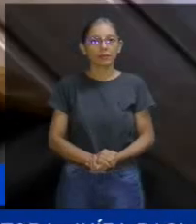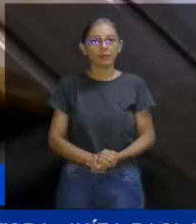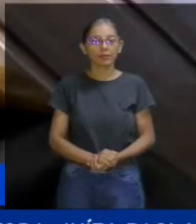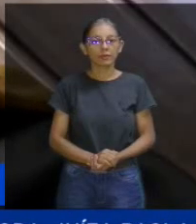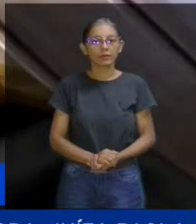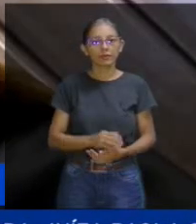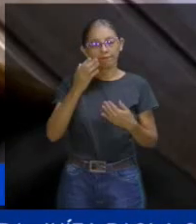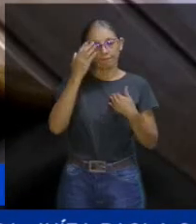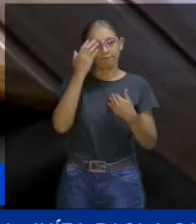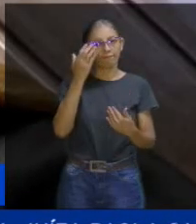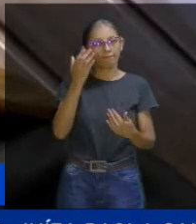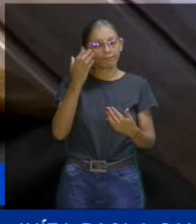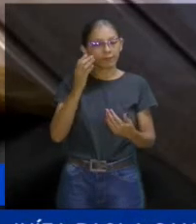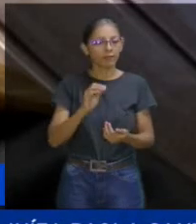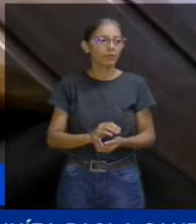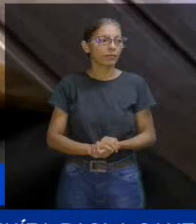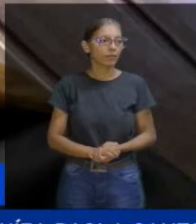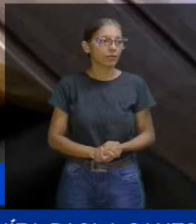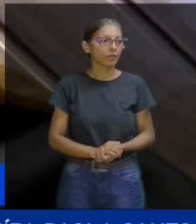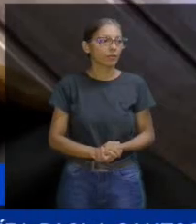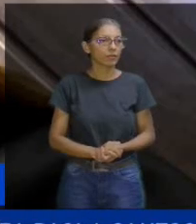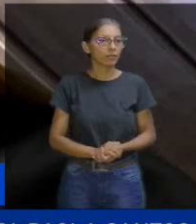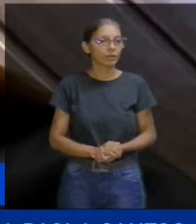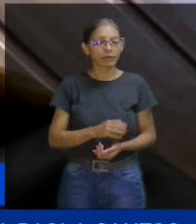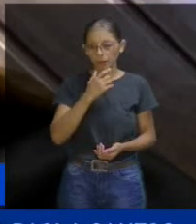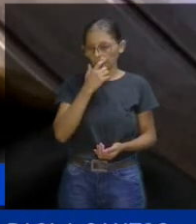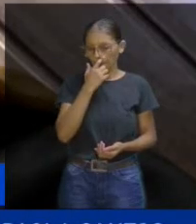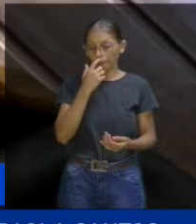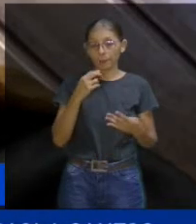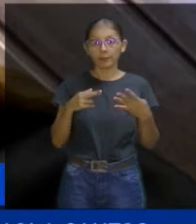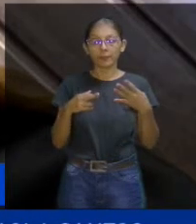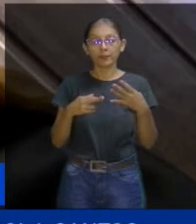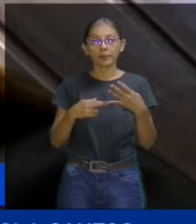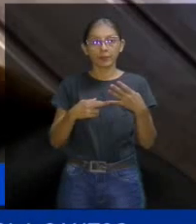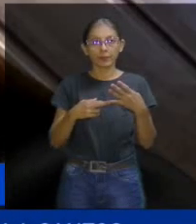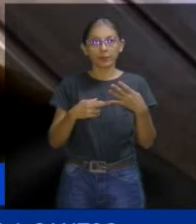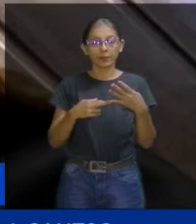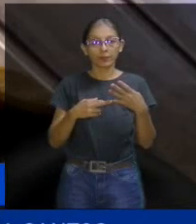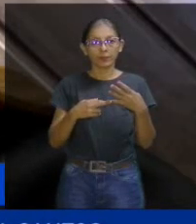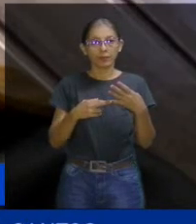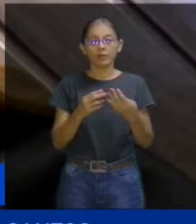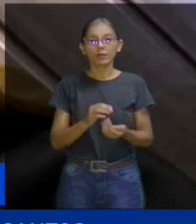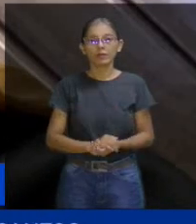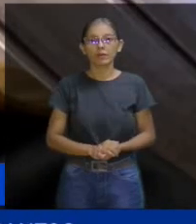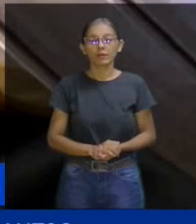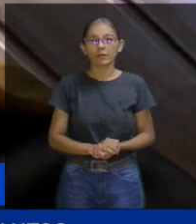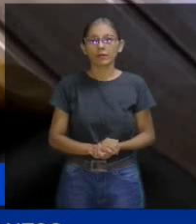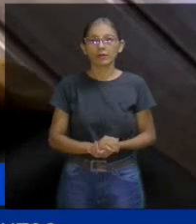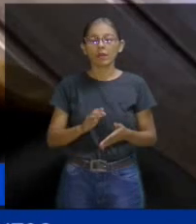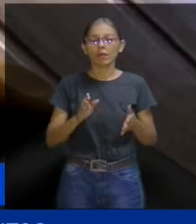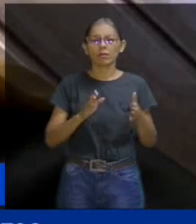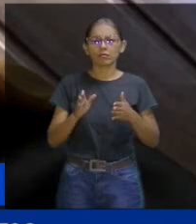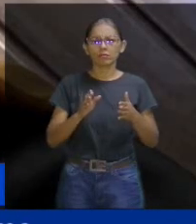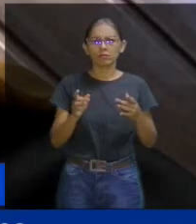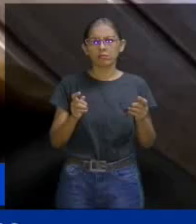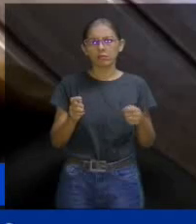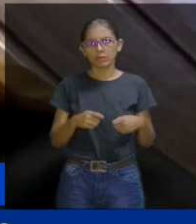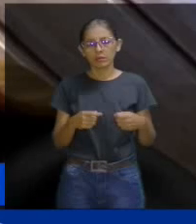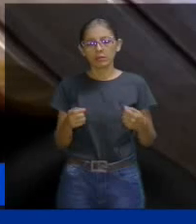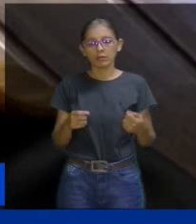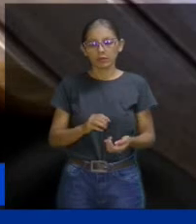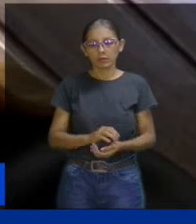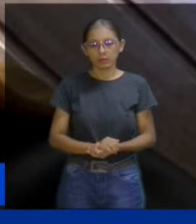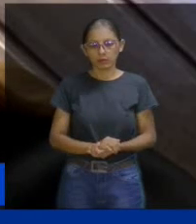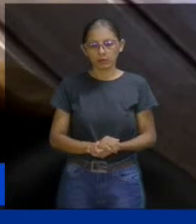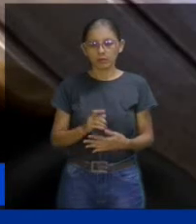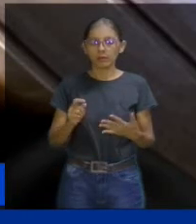Obrigada, presidente. Bom, conforme o recurso aqui, em espécie, ele é próprio e tempestivo. Ao contrário